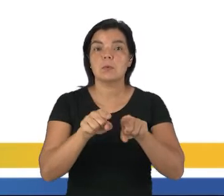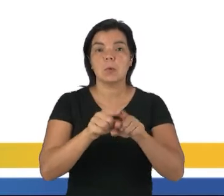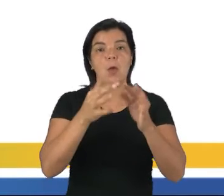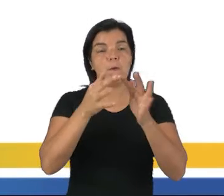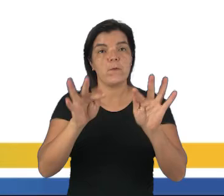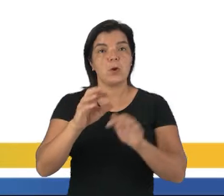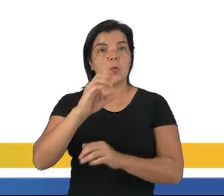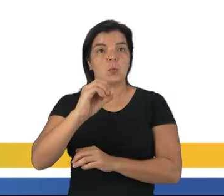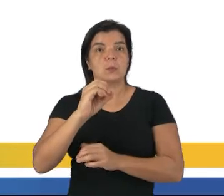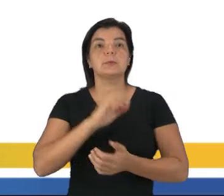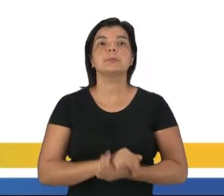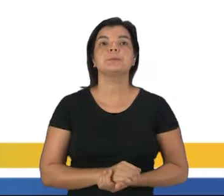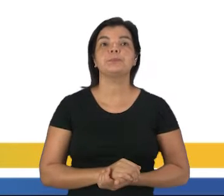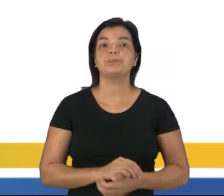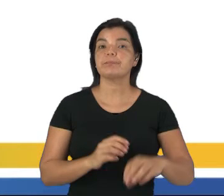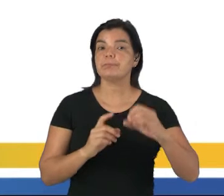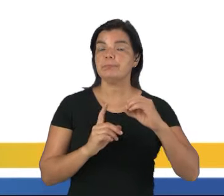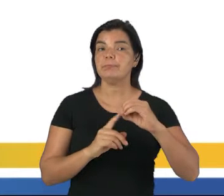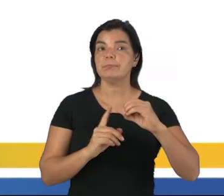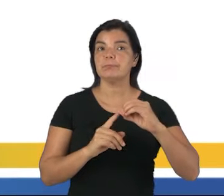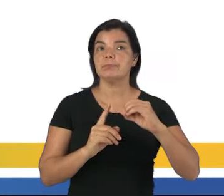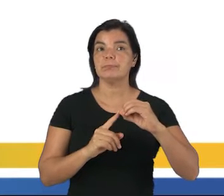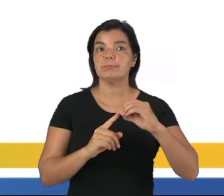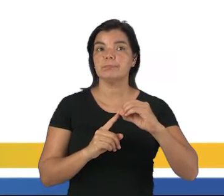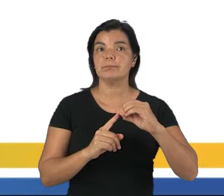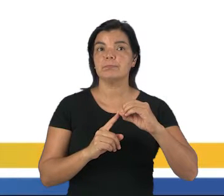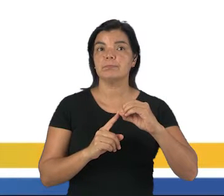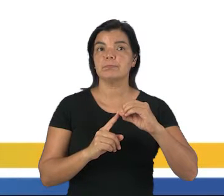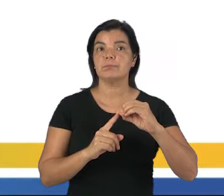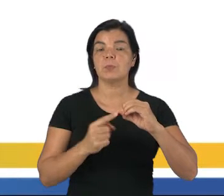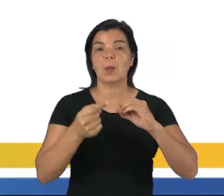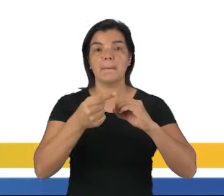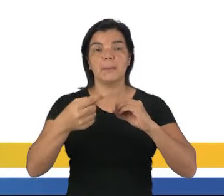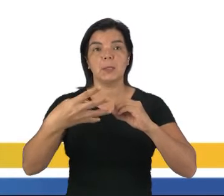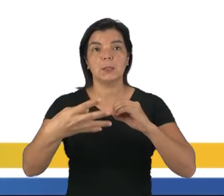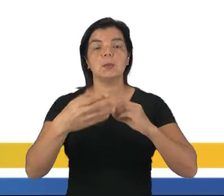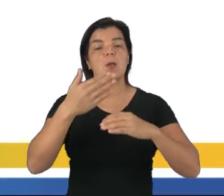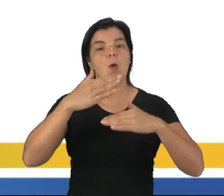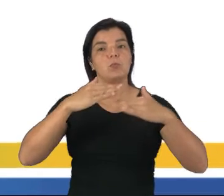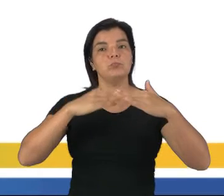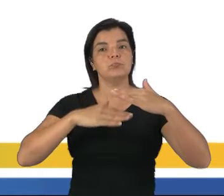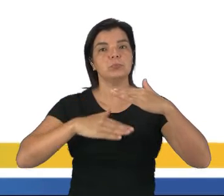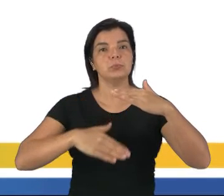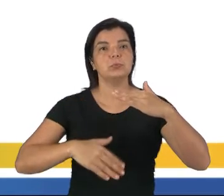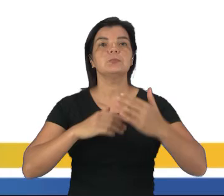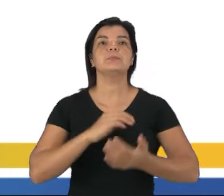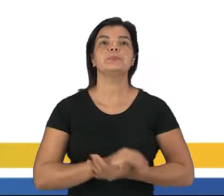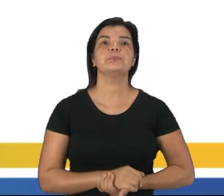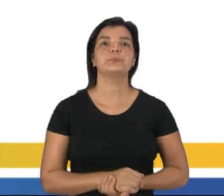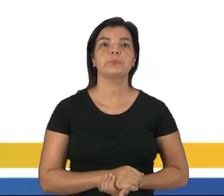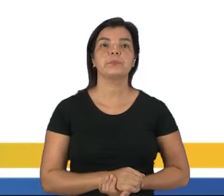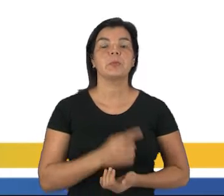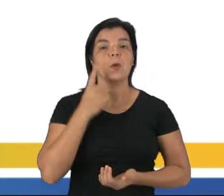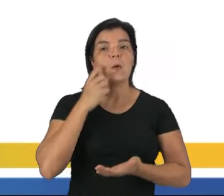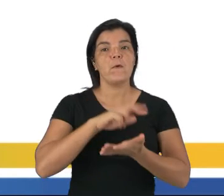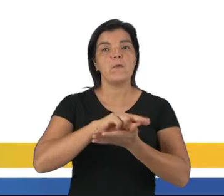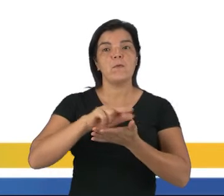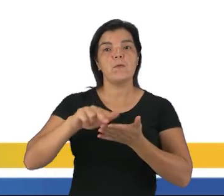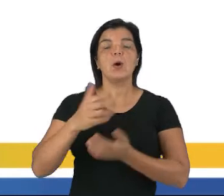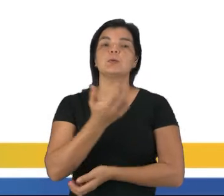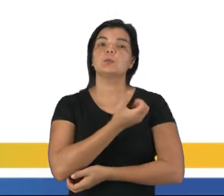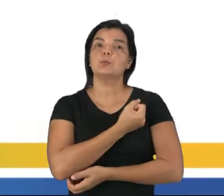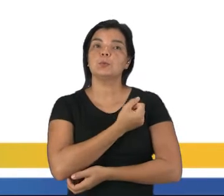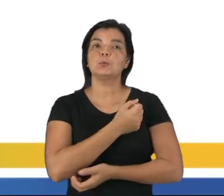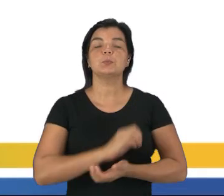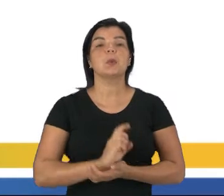ficou igual a 0. O zero da função ficou igual a menos 4, e assim por diante. Eu descobri aqui vários valores que a função